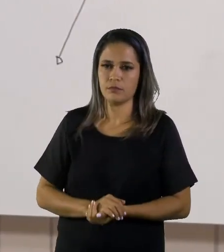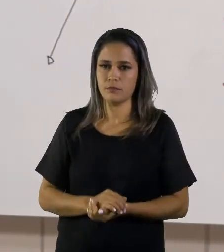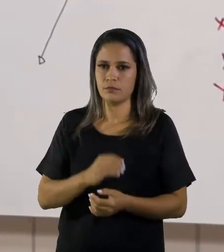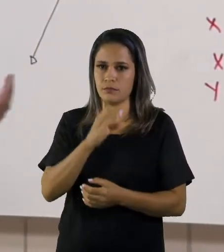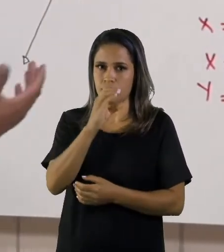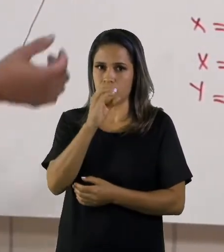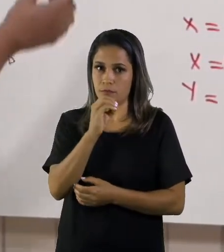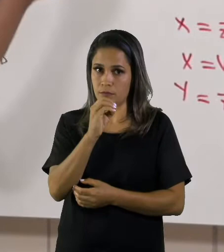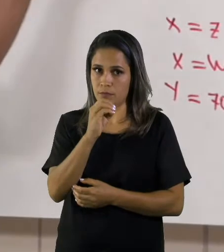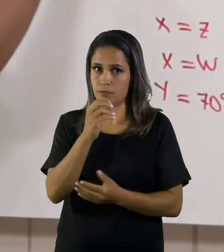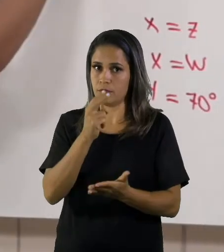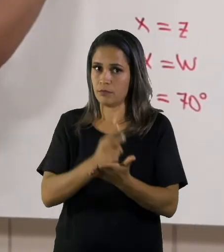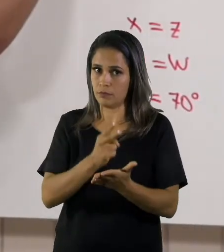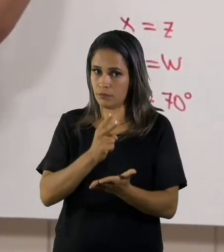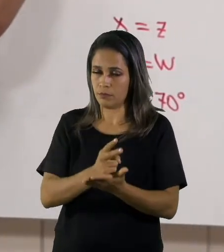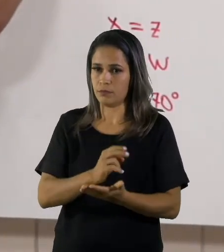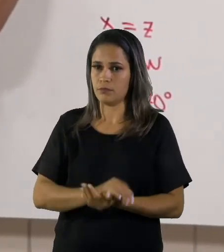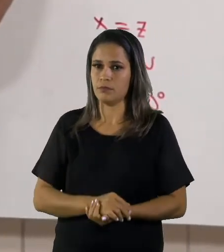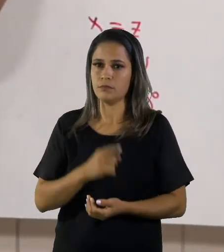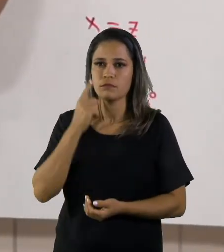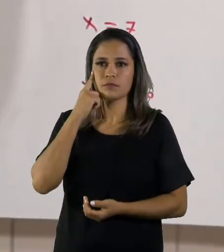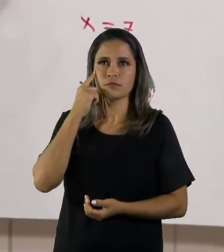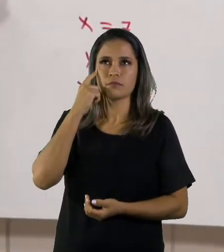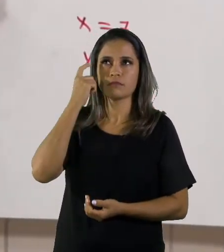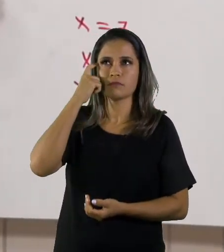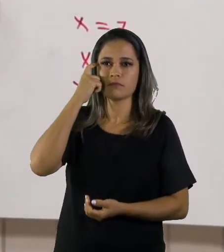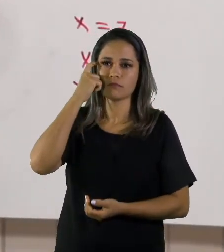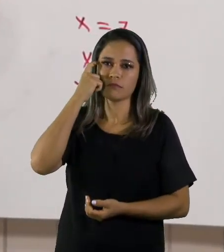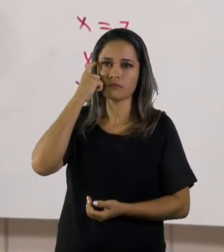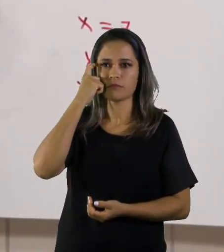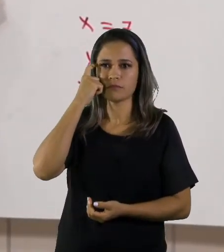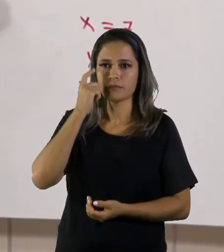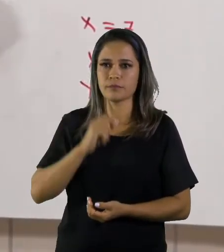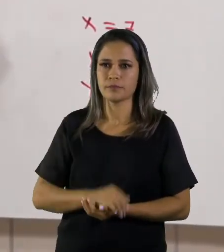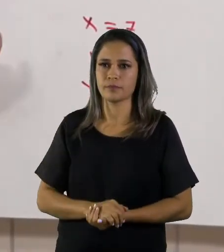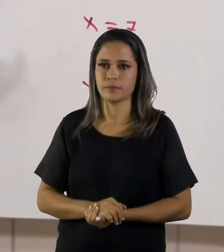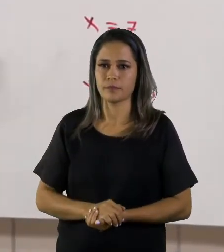mesmo lado. Então eu vou pensar